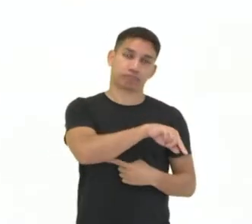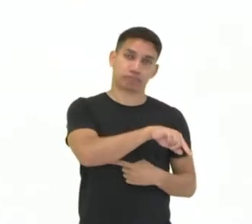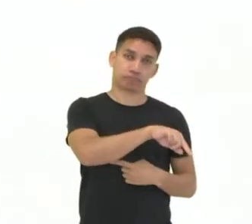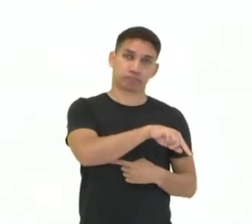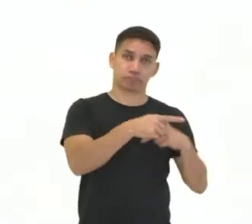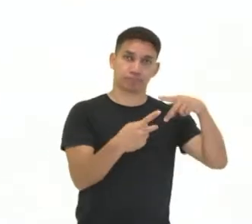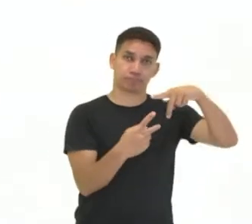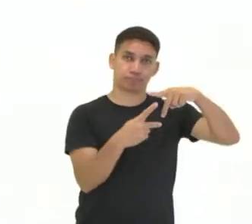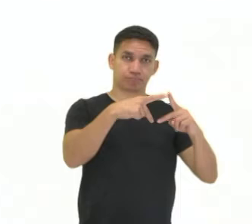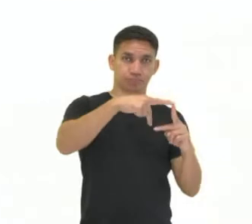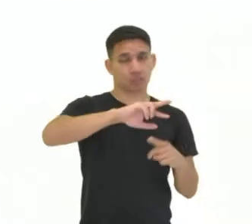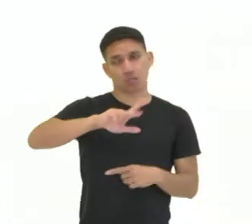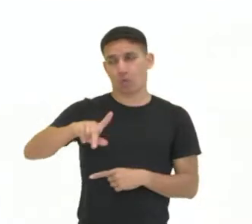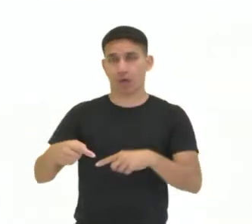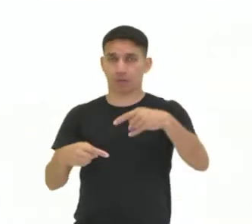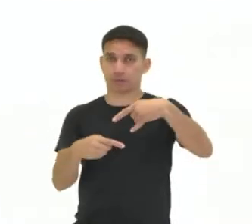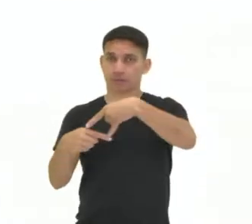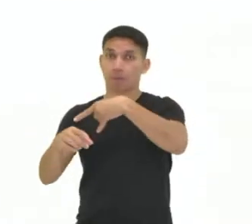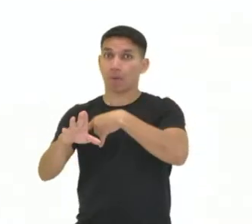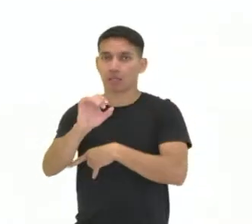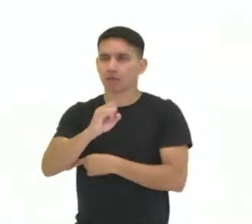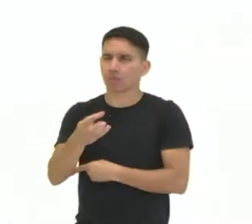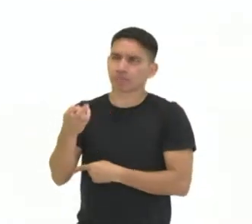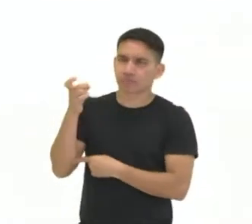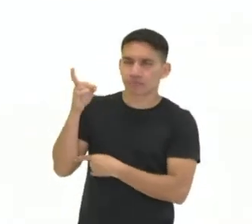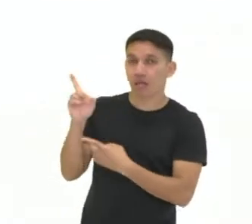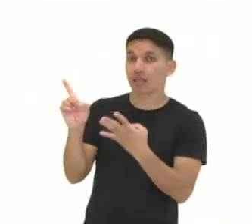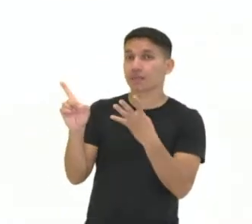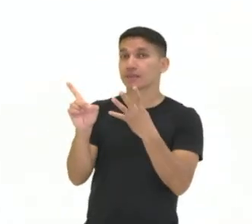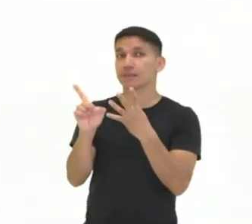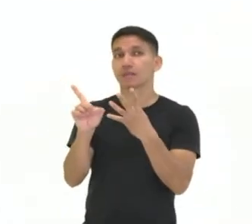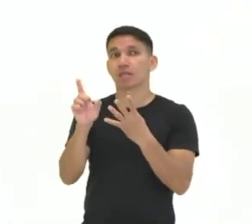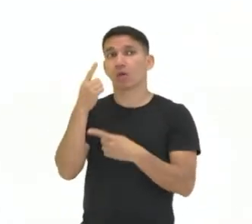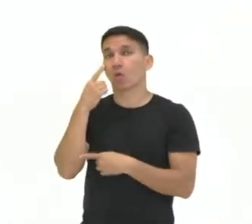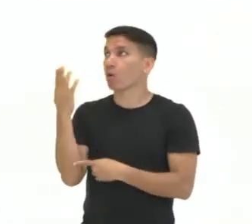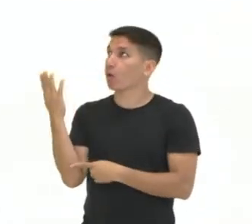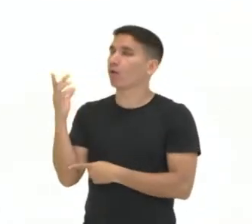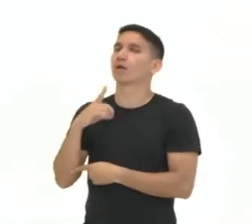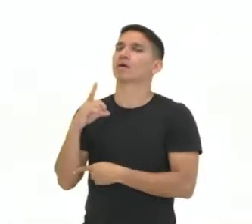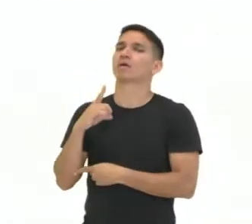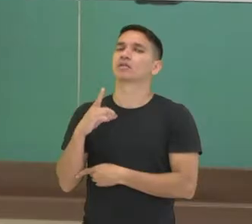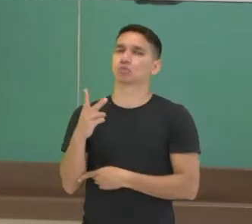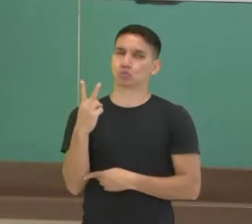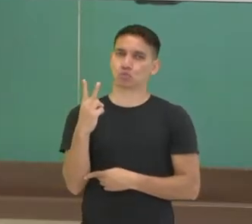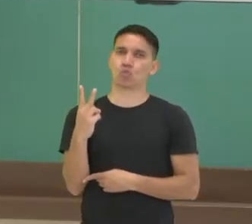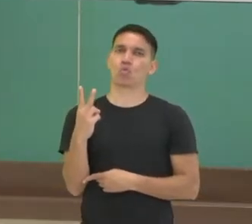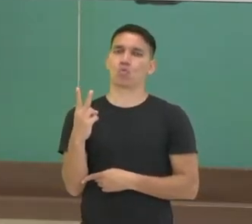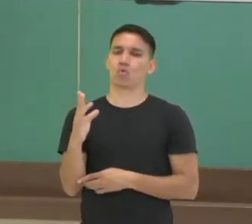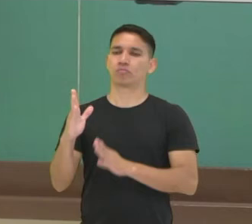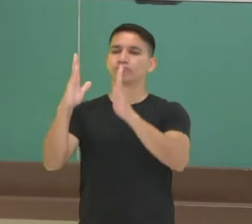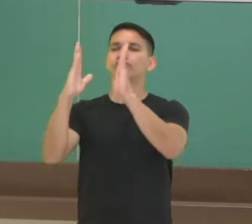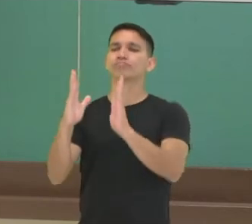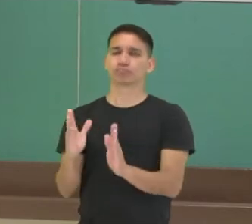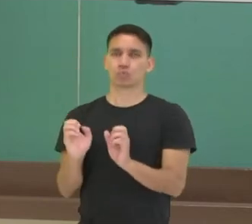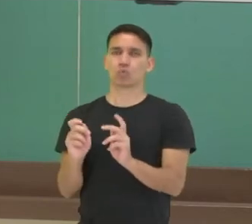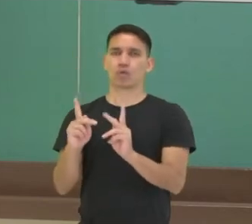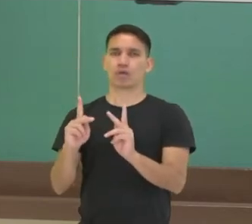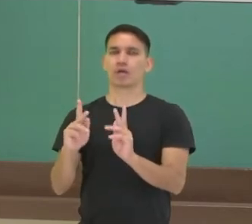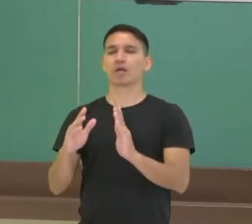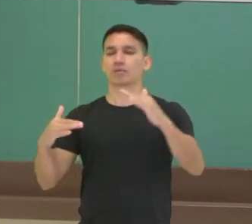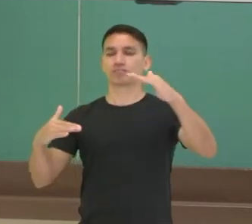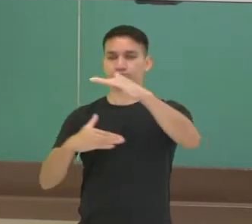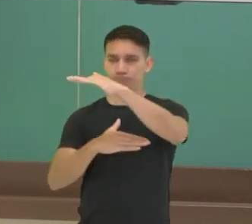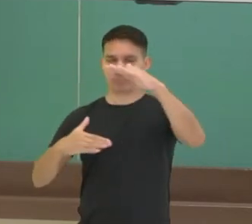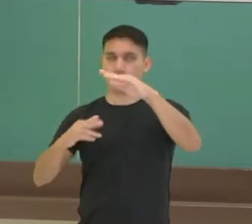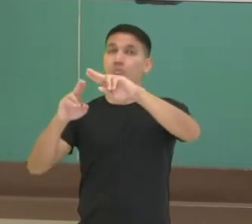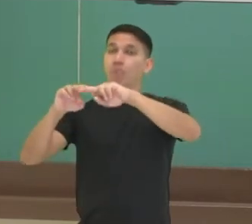trapézio. Agora, se você olhar a D tem 2 pares de lados paralelos. Portanto, ele é